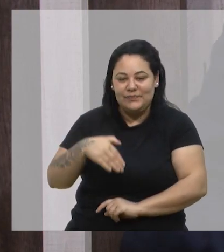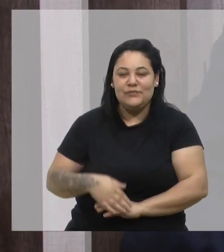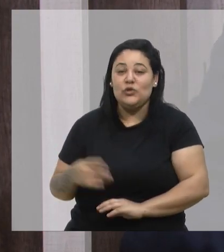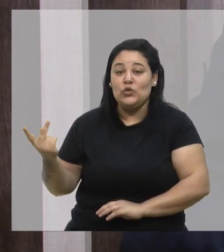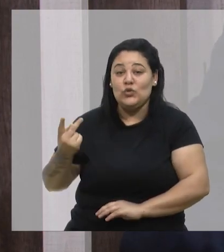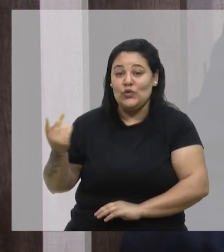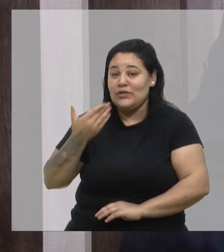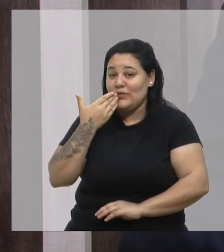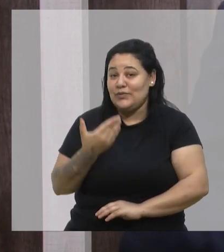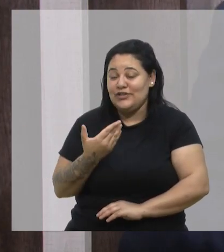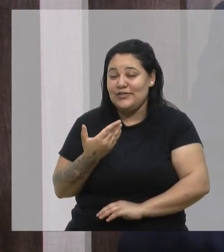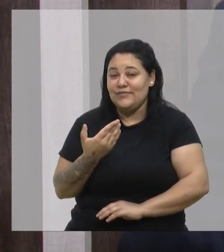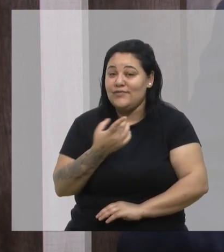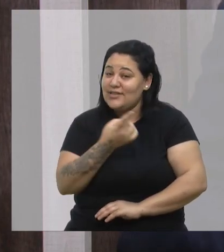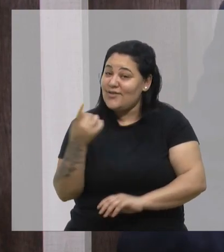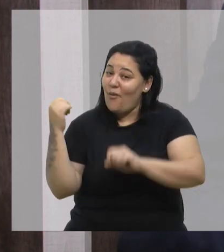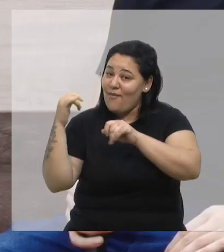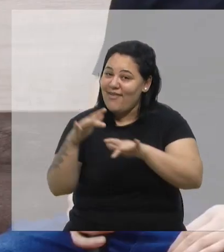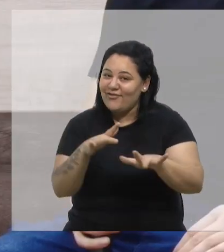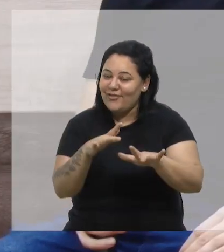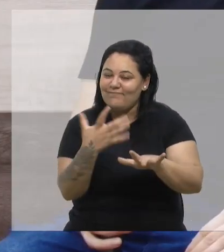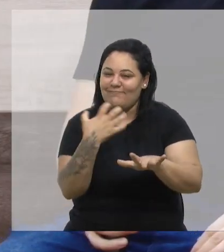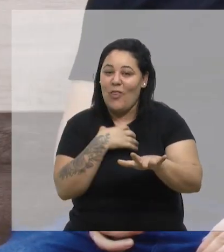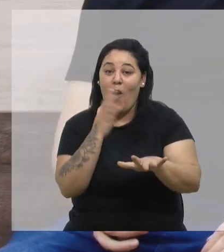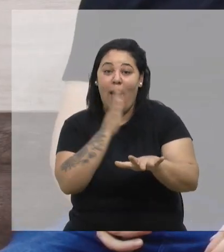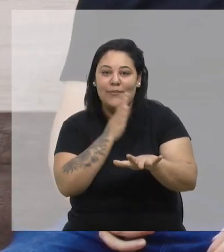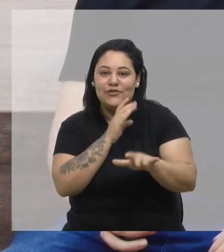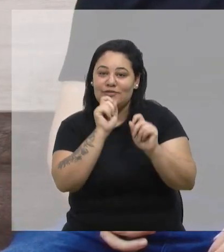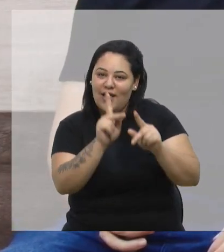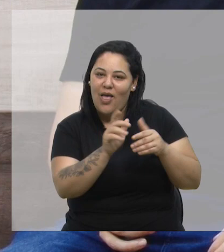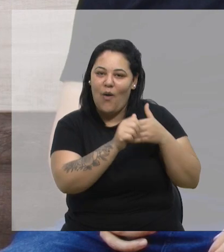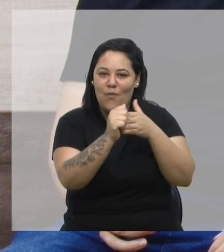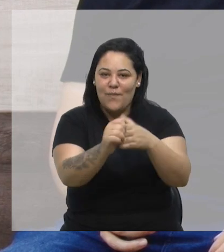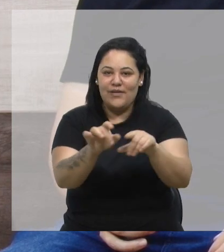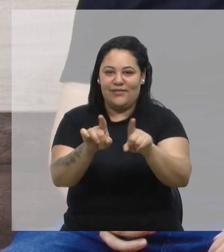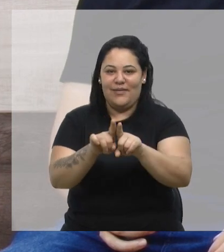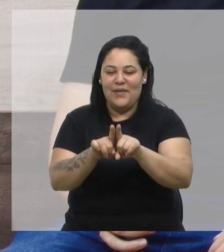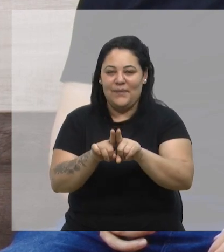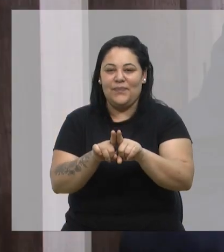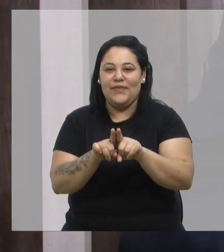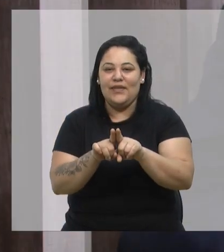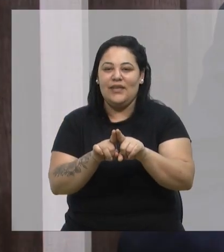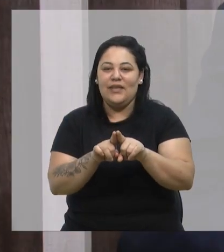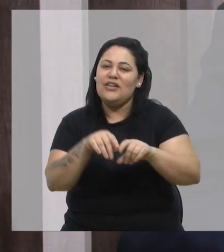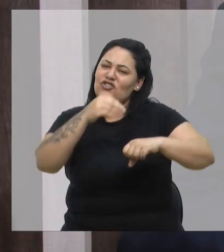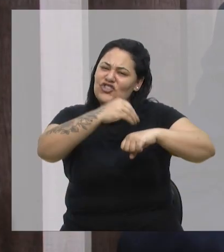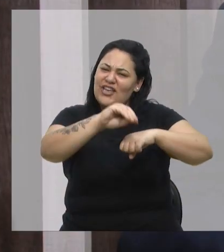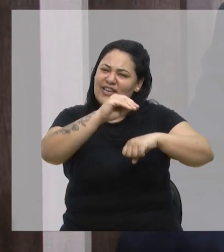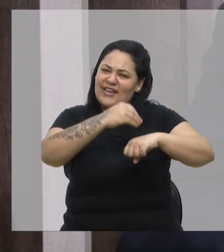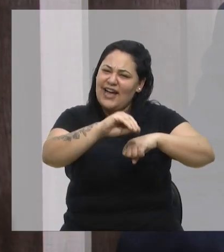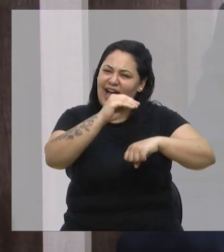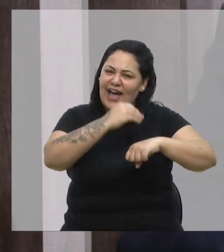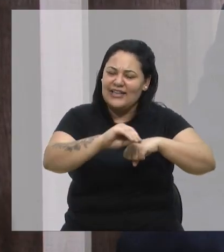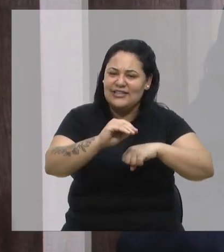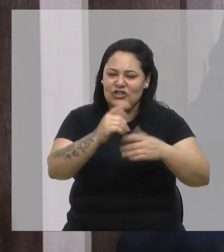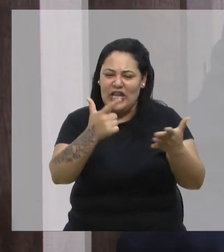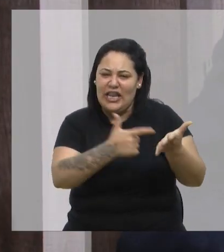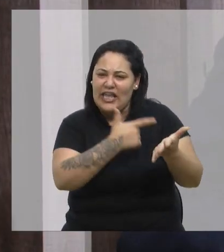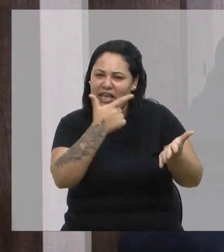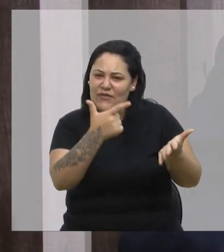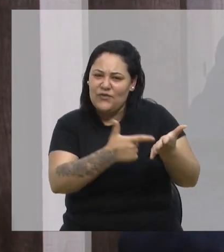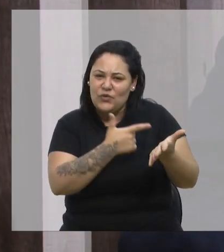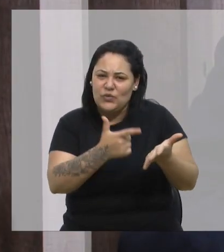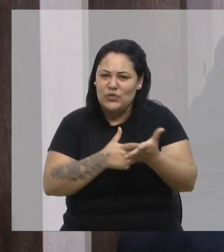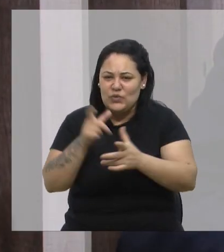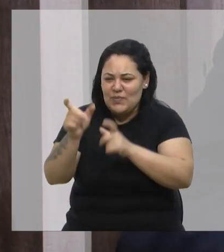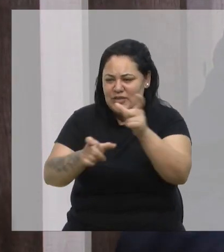pedir que vocês compartilhem de forma breve com quem está nos acompanhando neste momento dicas de obras,